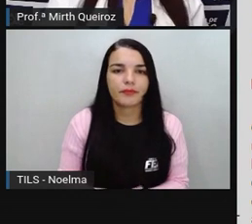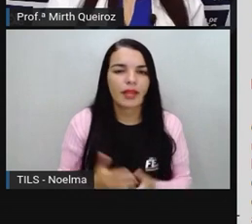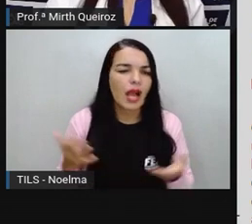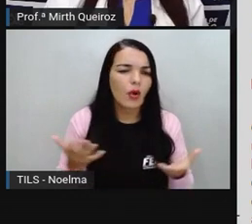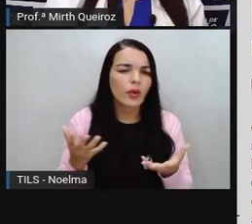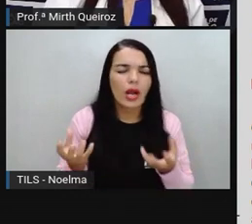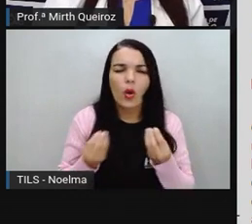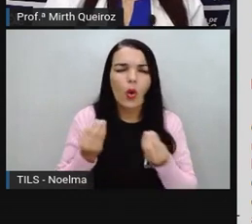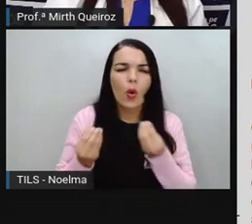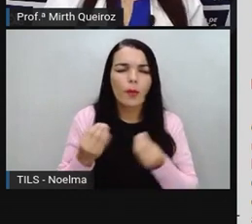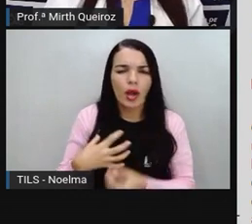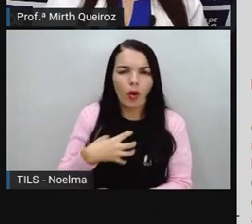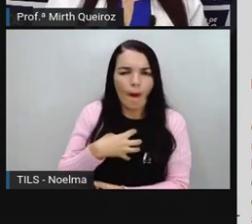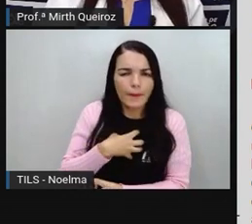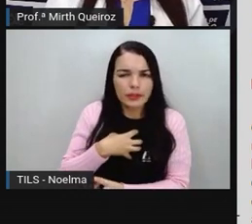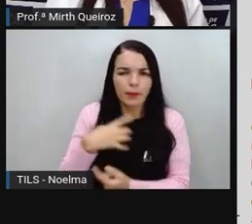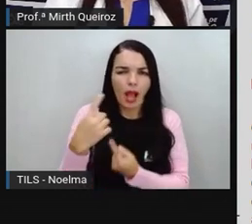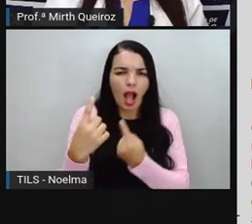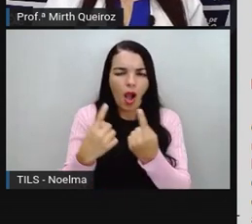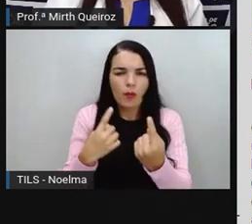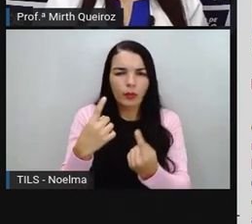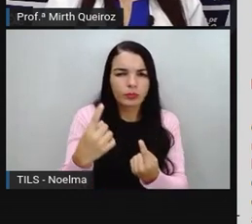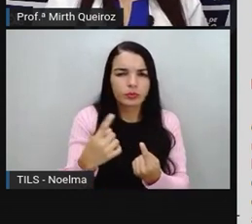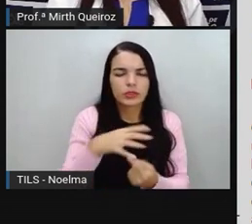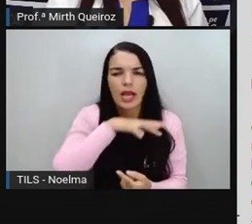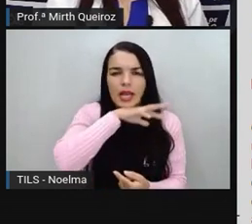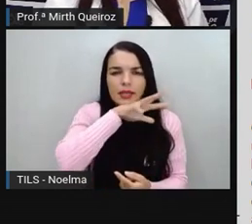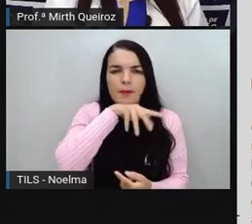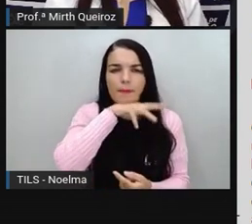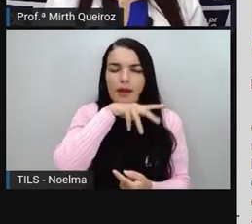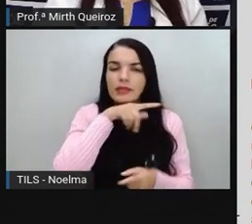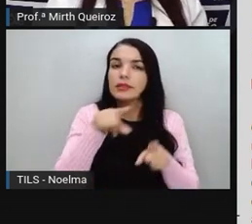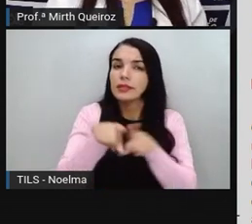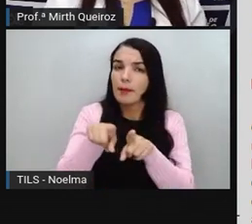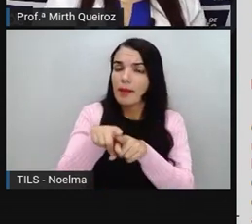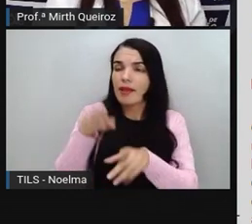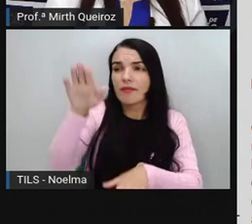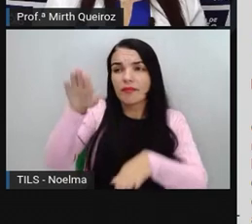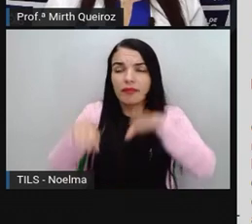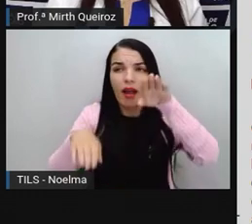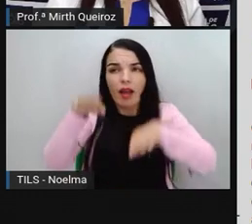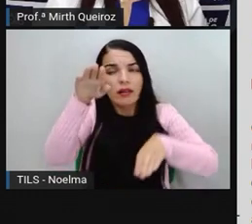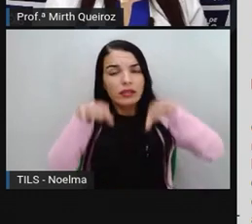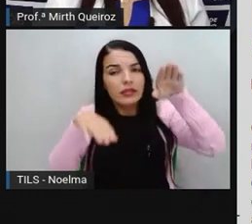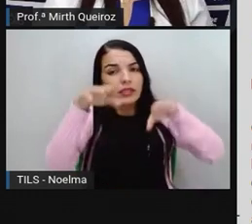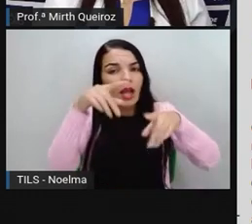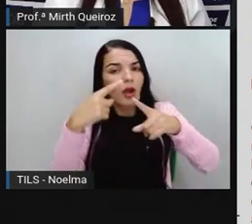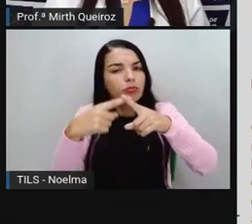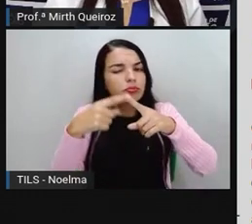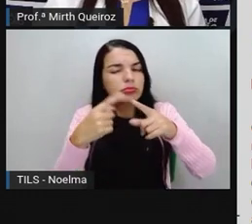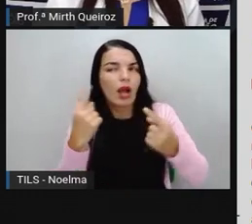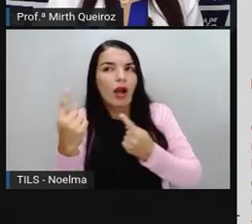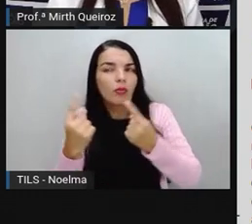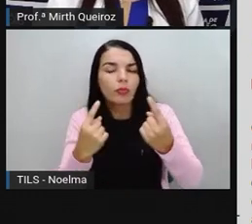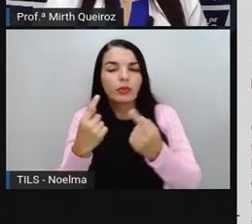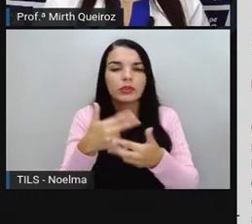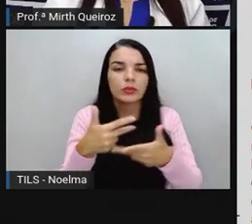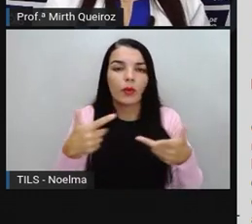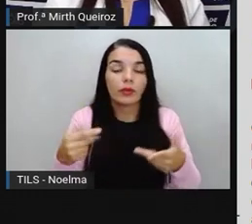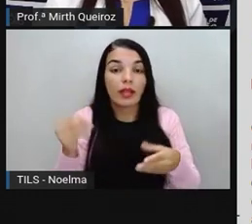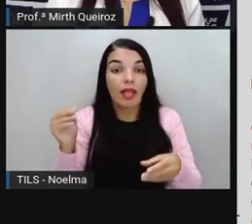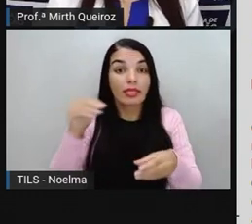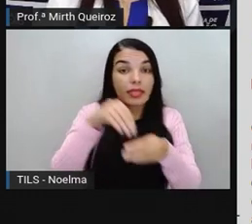O comportamento de alguns animais, eles também variam devido a algumas circunstâncias.